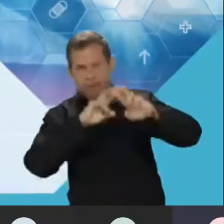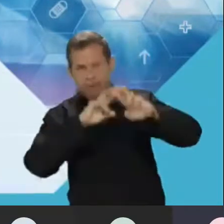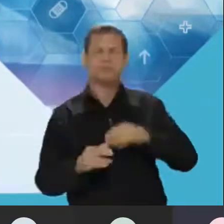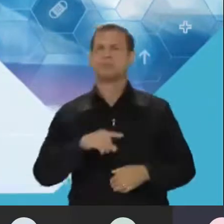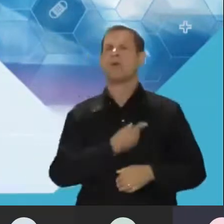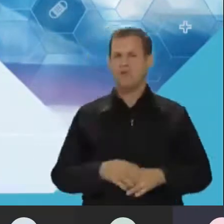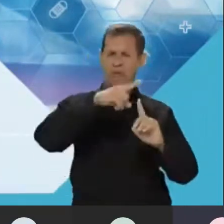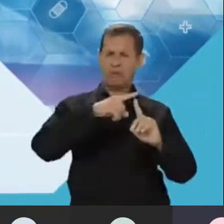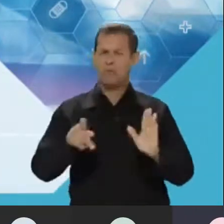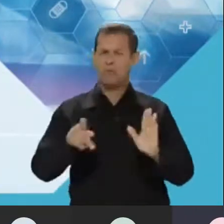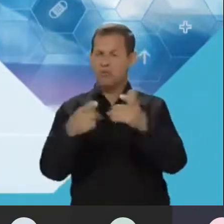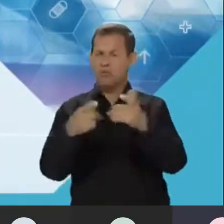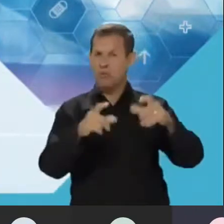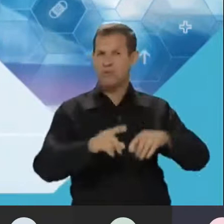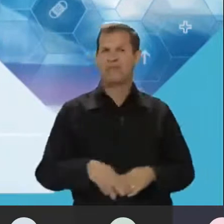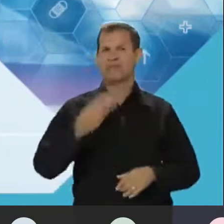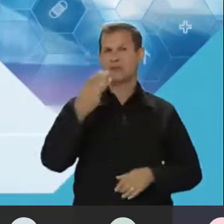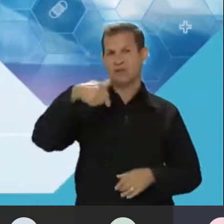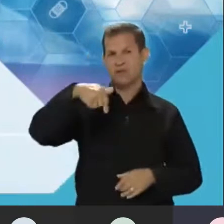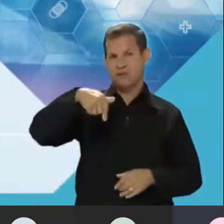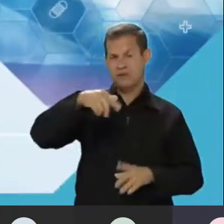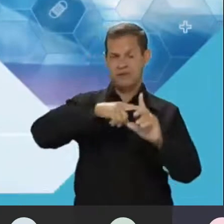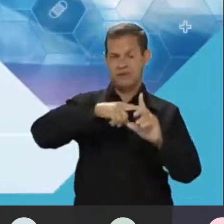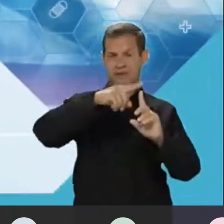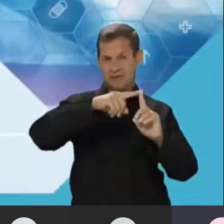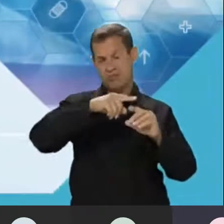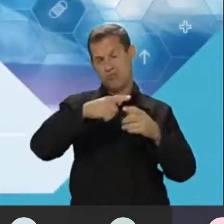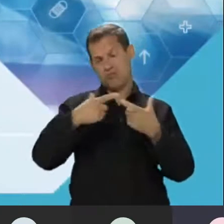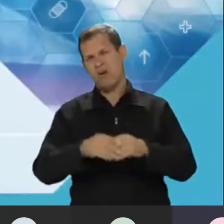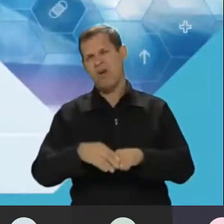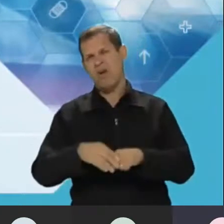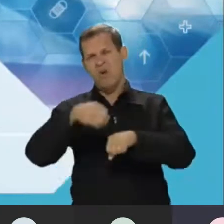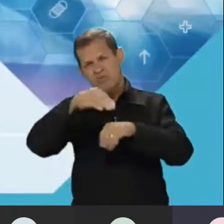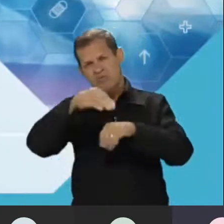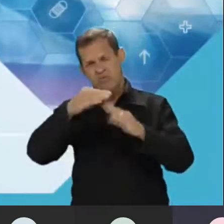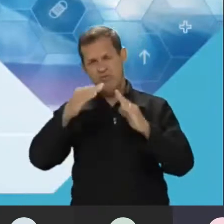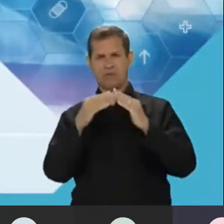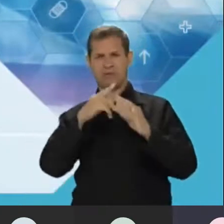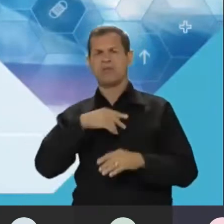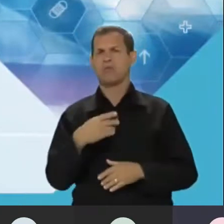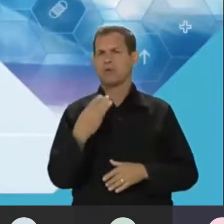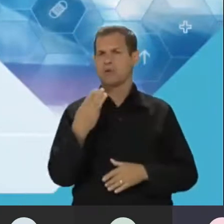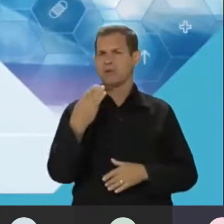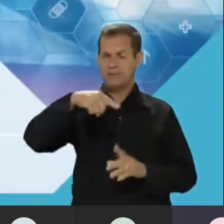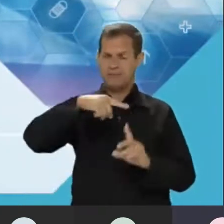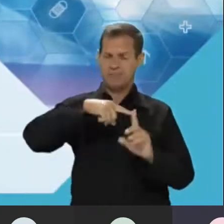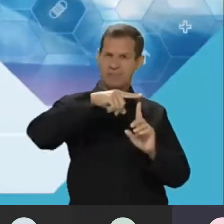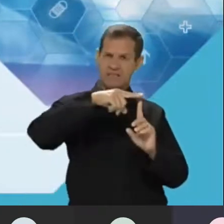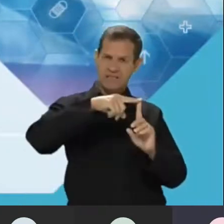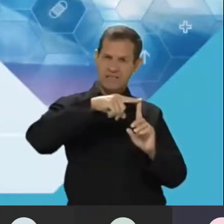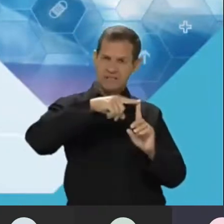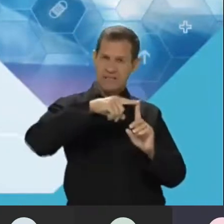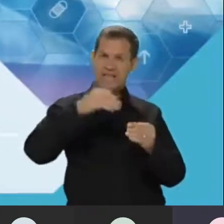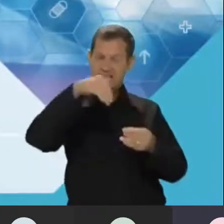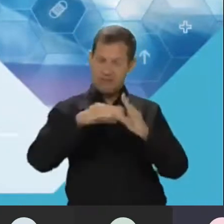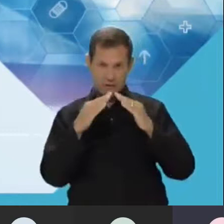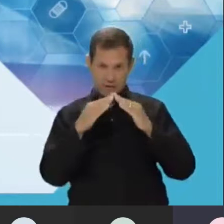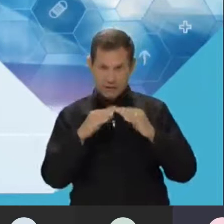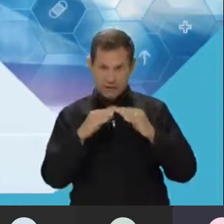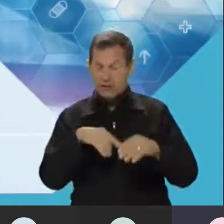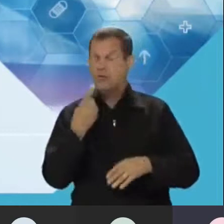nós temos aqui uma temperatura ambiente de 37 graus, ou seja, no ambiente externo, nós temos 37 graus. E aqui dentro